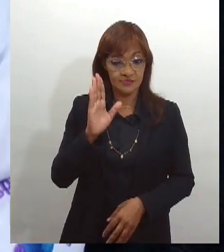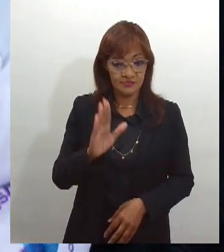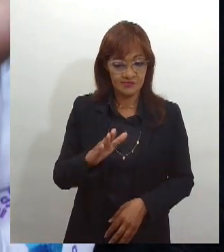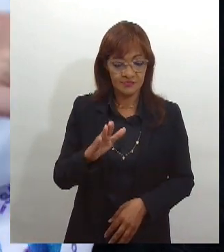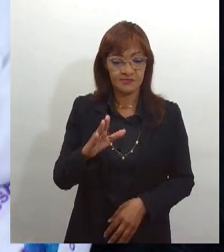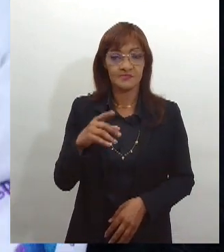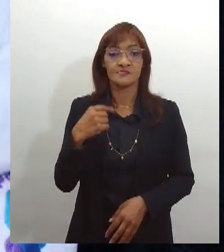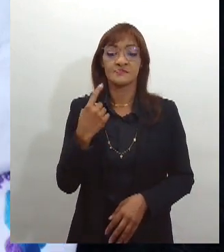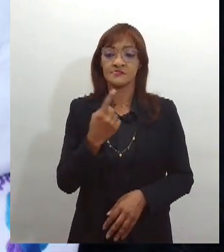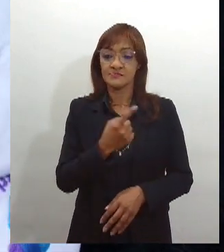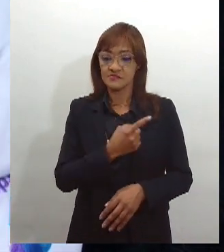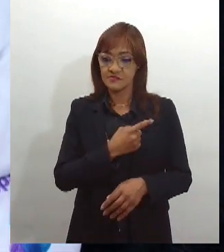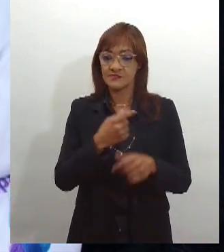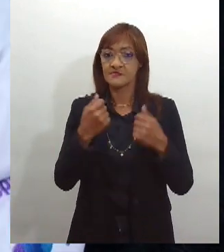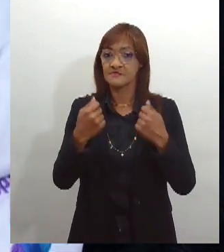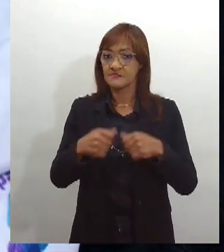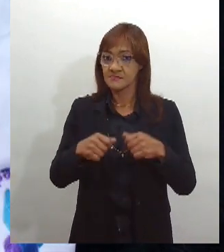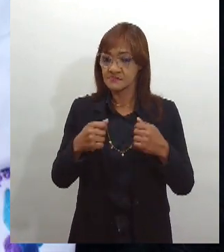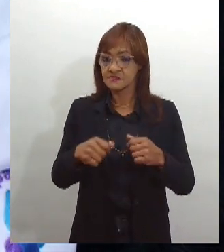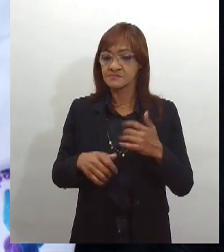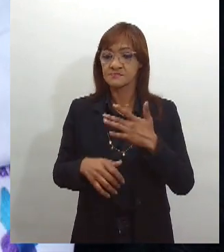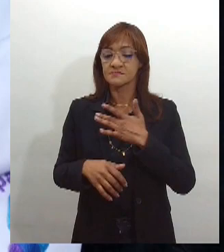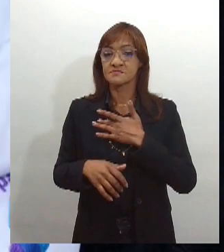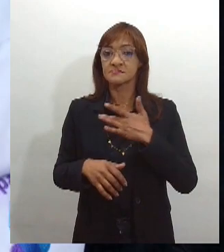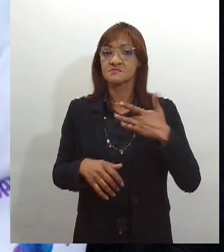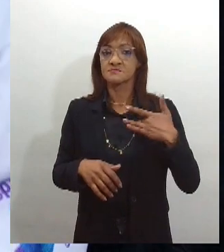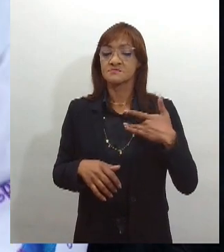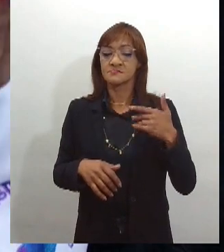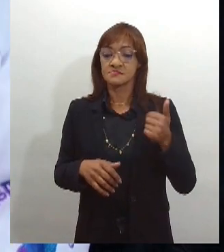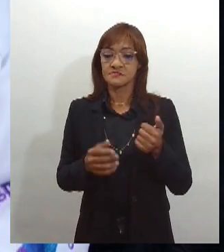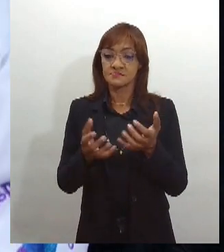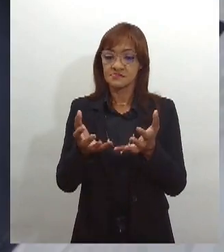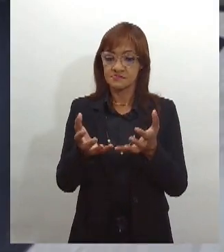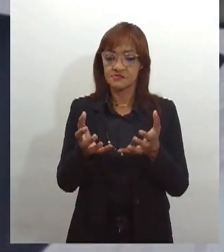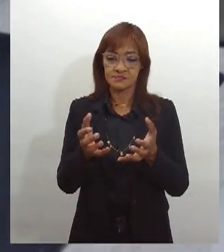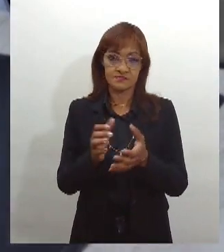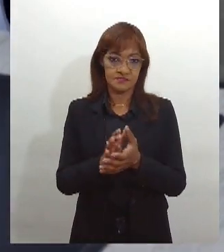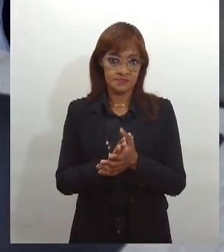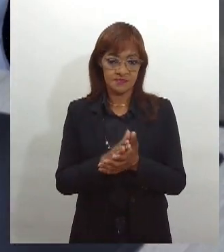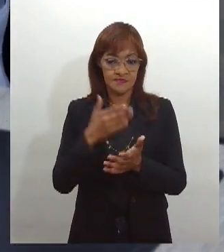neste caminho da busca do envelhecimento